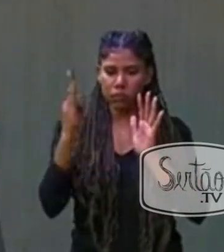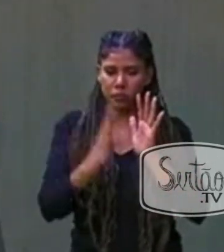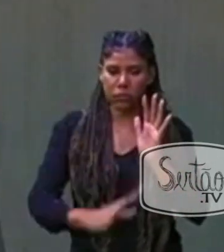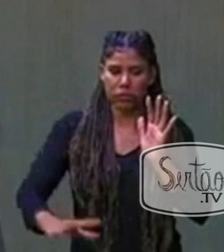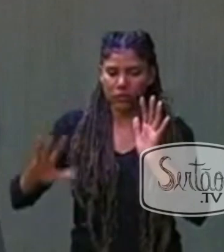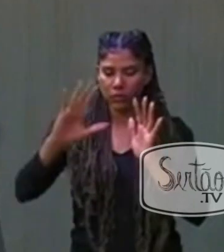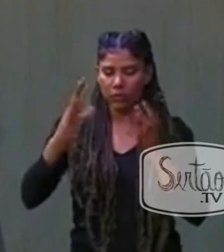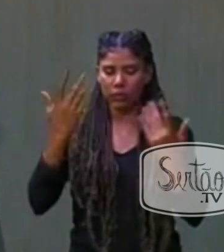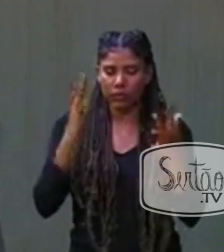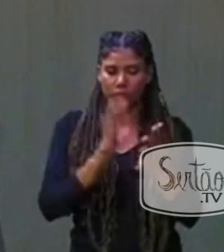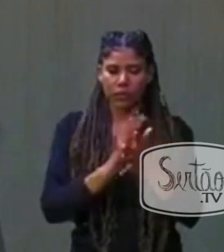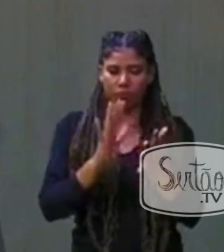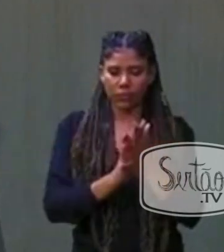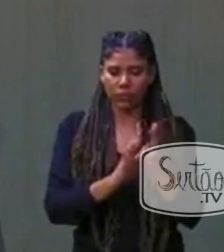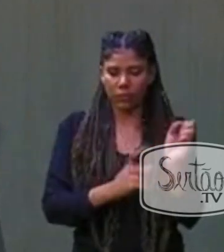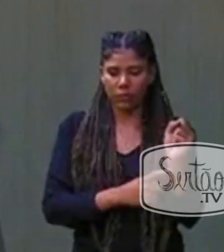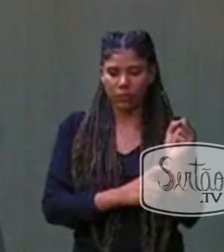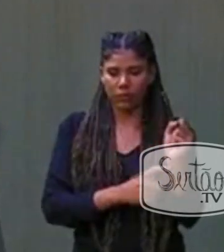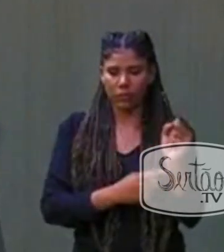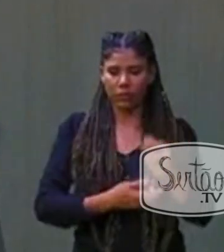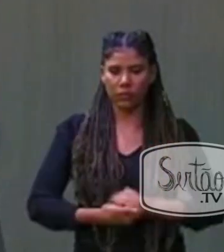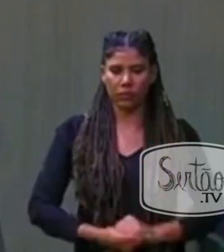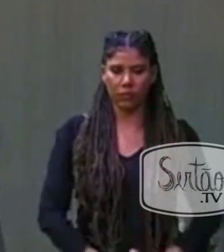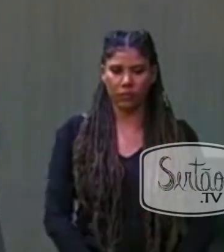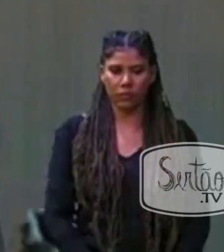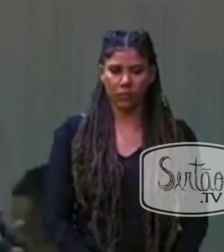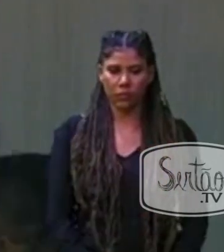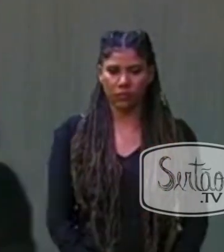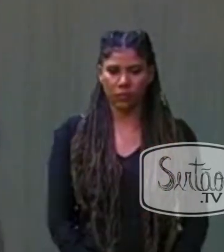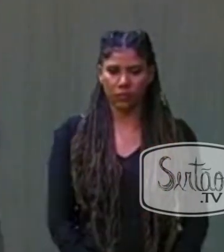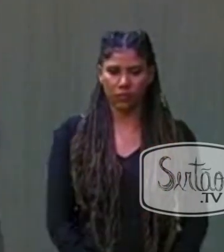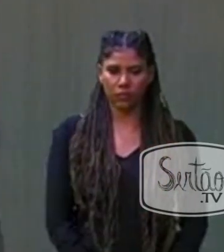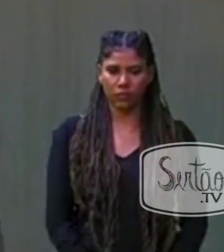Parabéns, governador Elmano, parabéns.